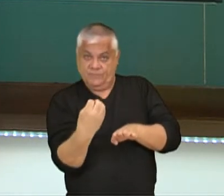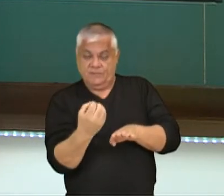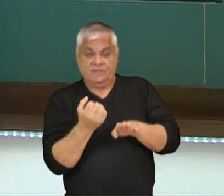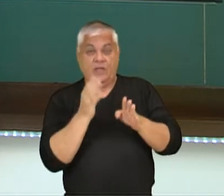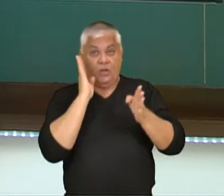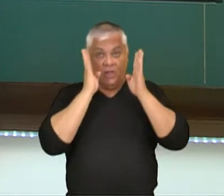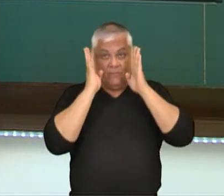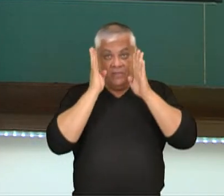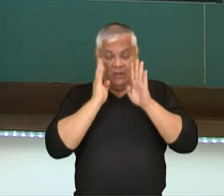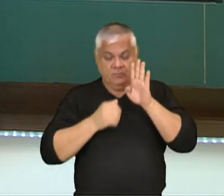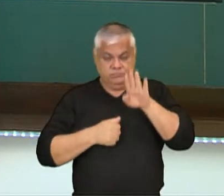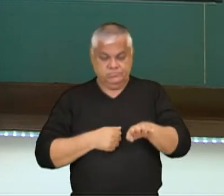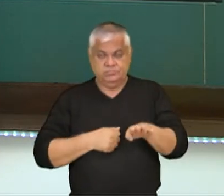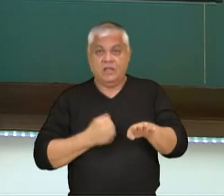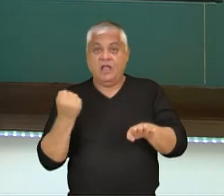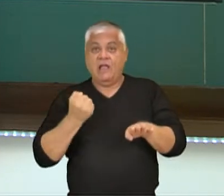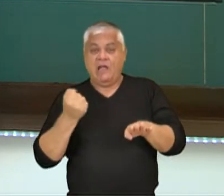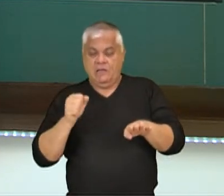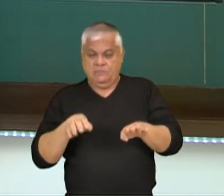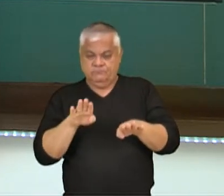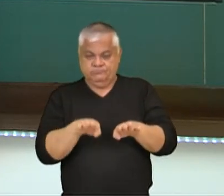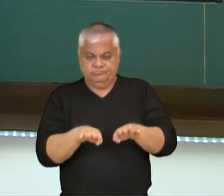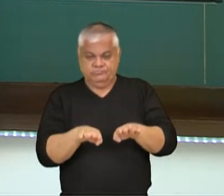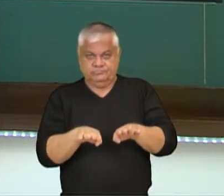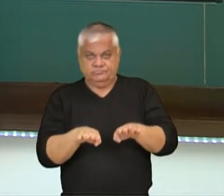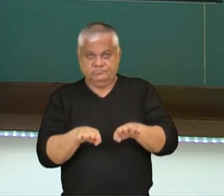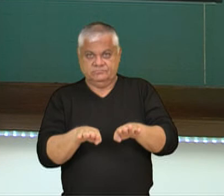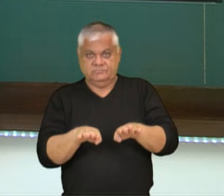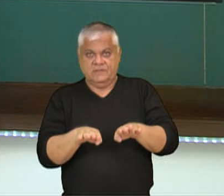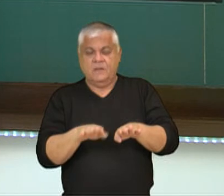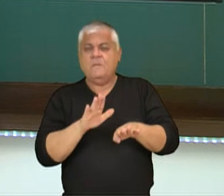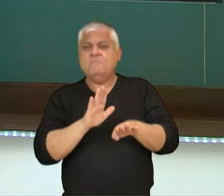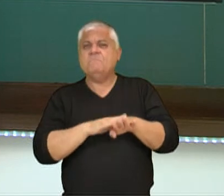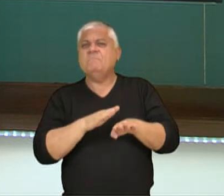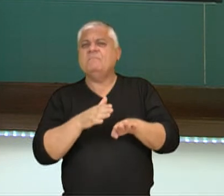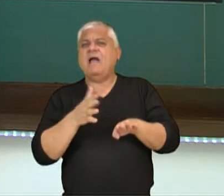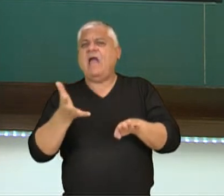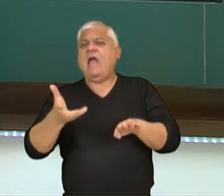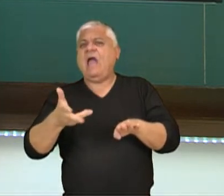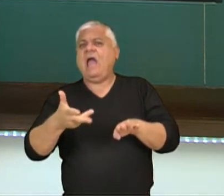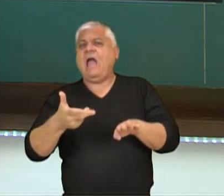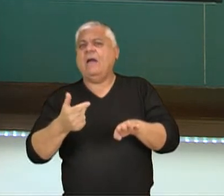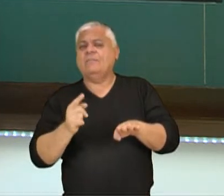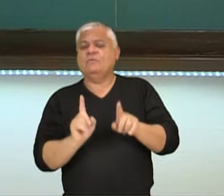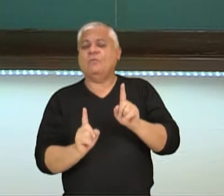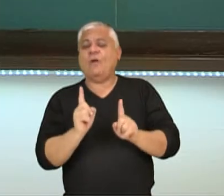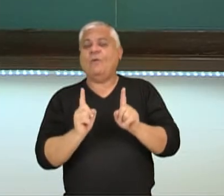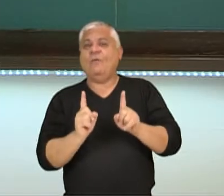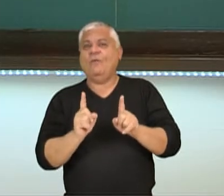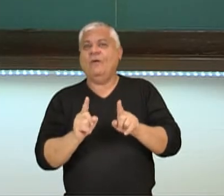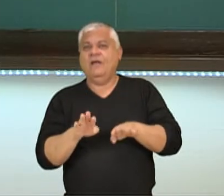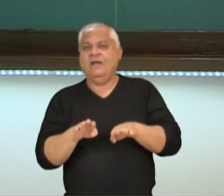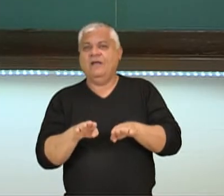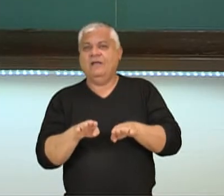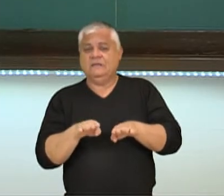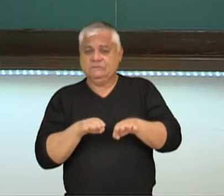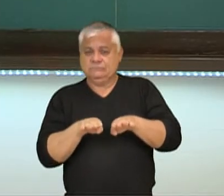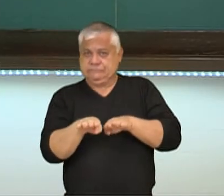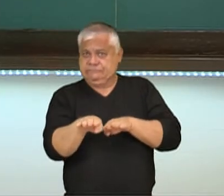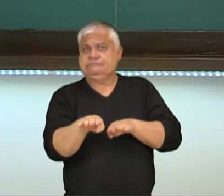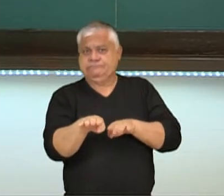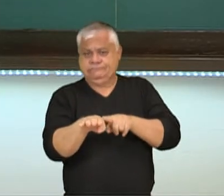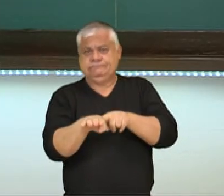carro. Pessoal, qual que é mais fácil de você acelerar? Claro que você vai dizer, é o